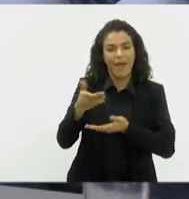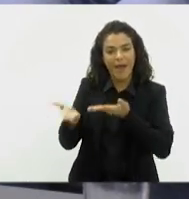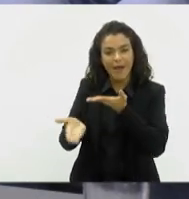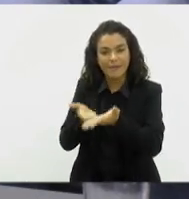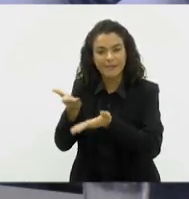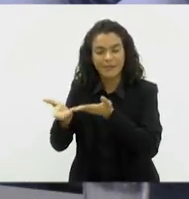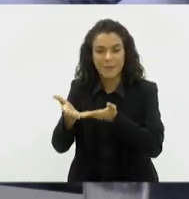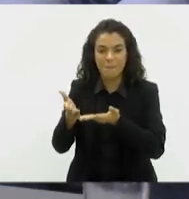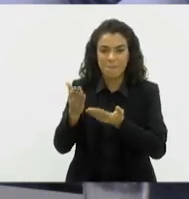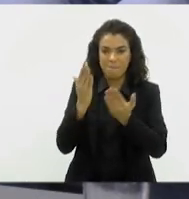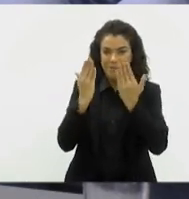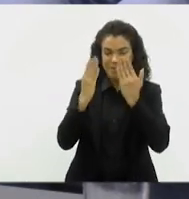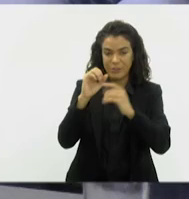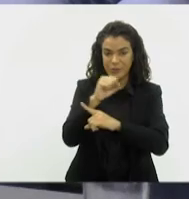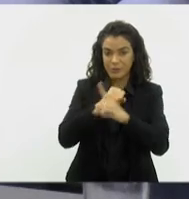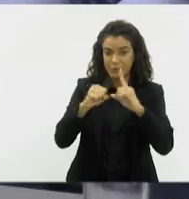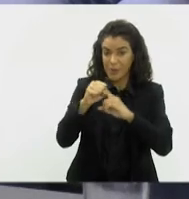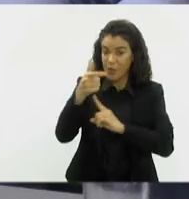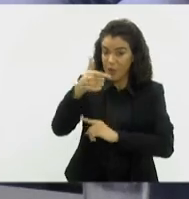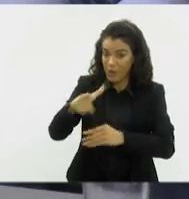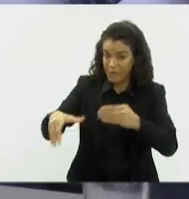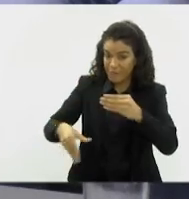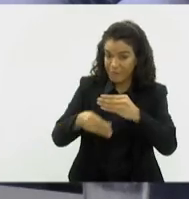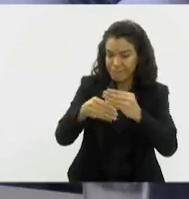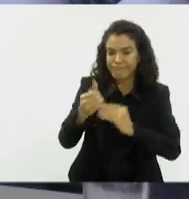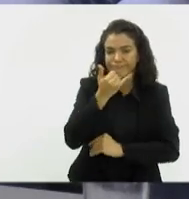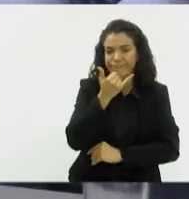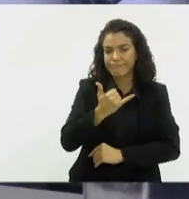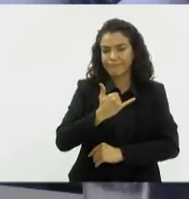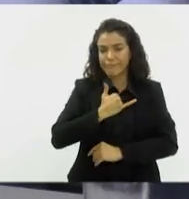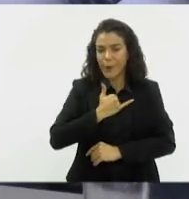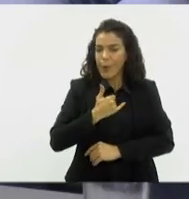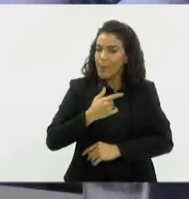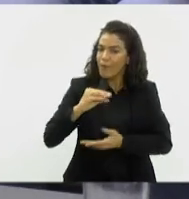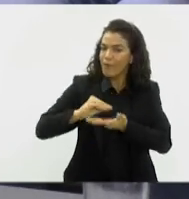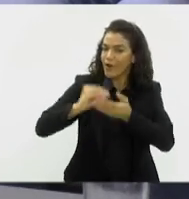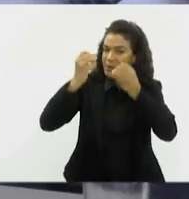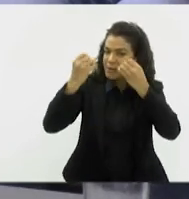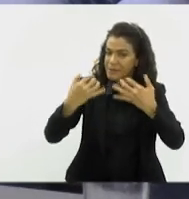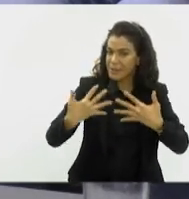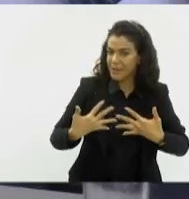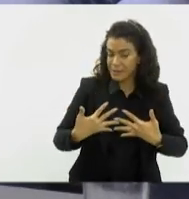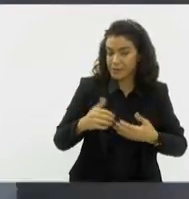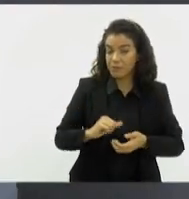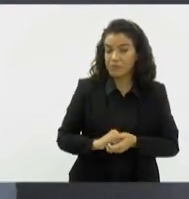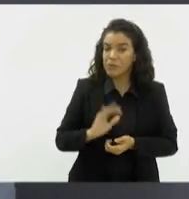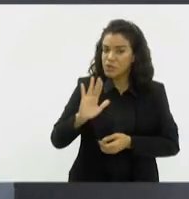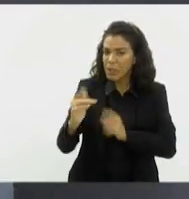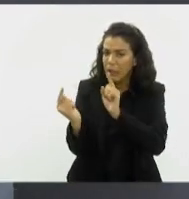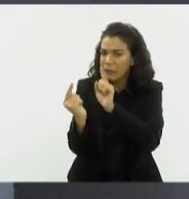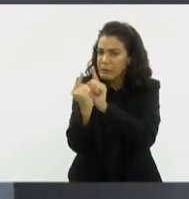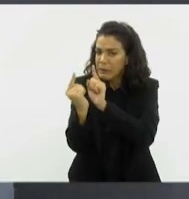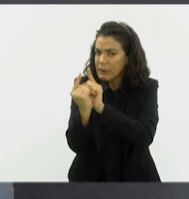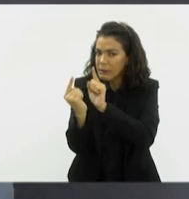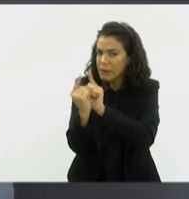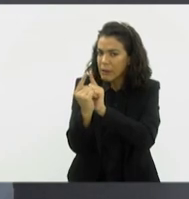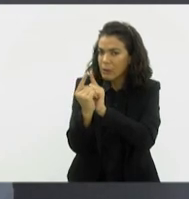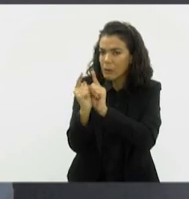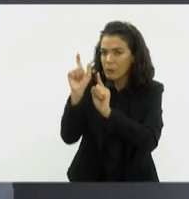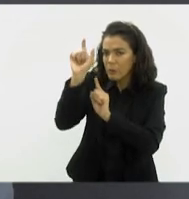dentro desse manicômio. E aí, novamente, reitero minha desculpa pela não explanação disso. A senhora já atendeu, como profissional,